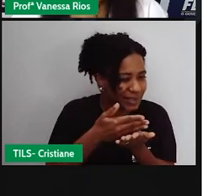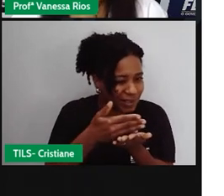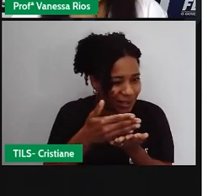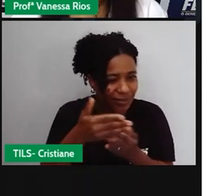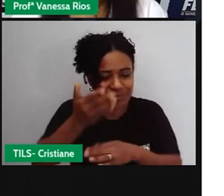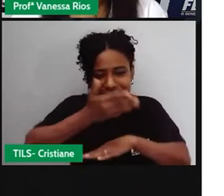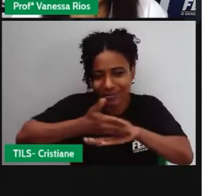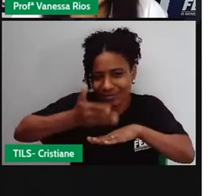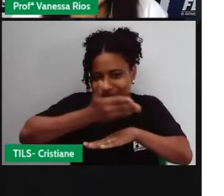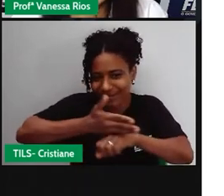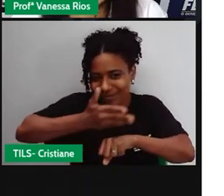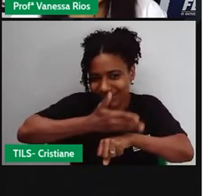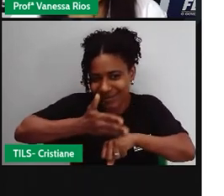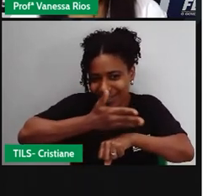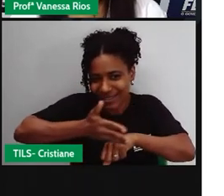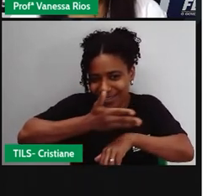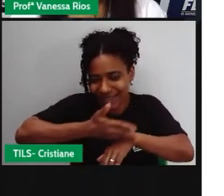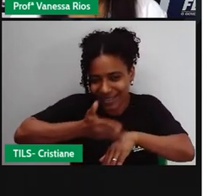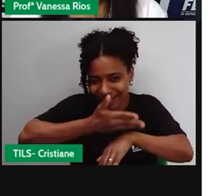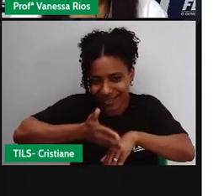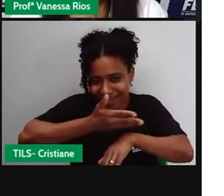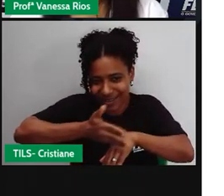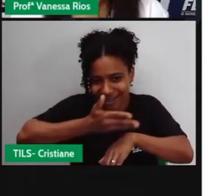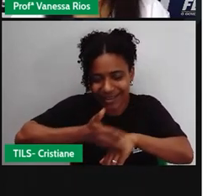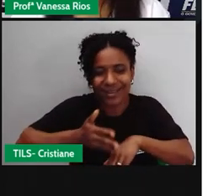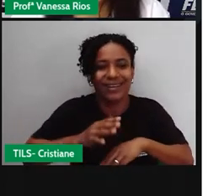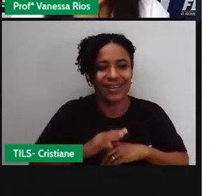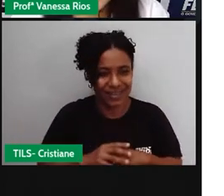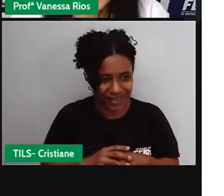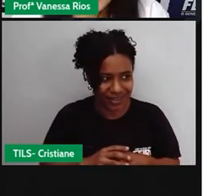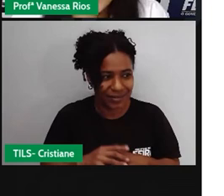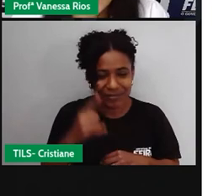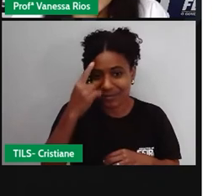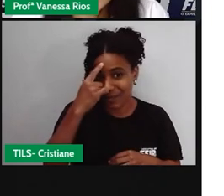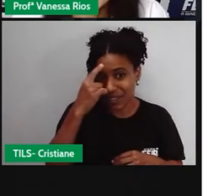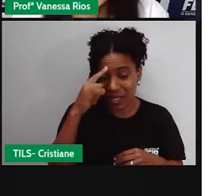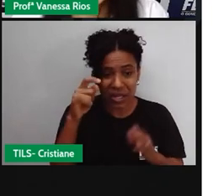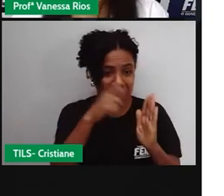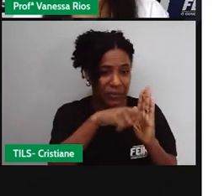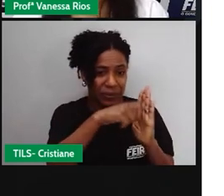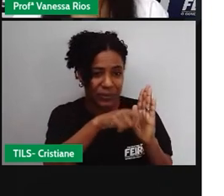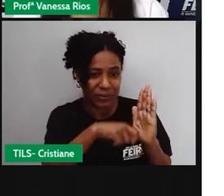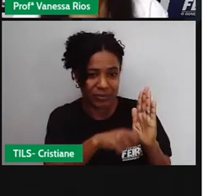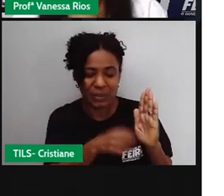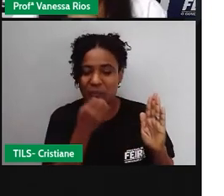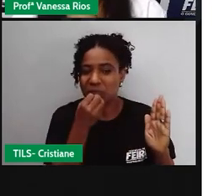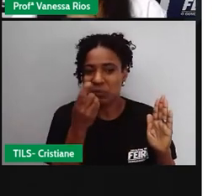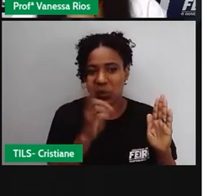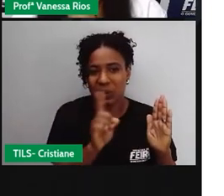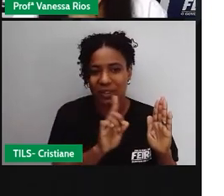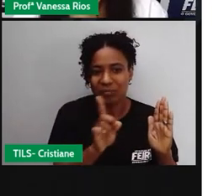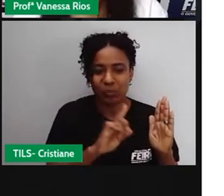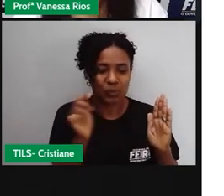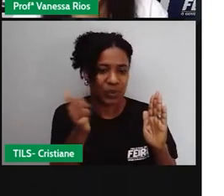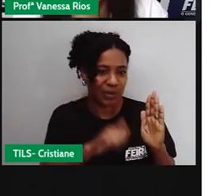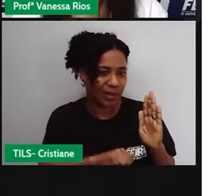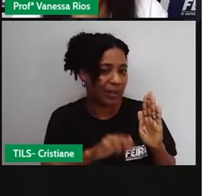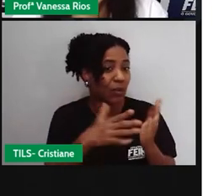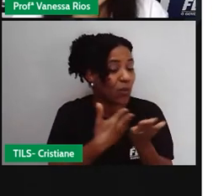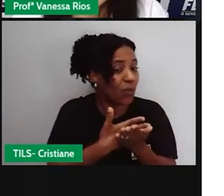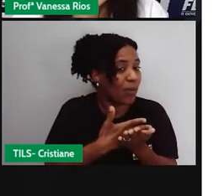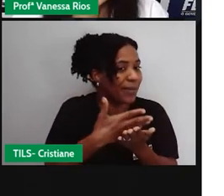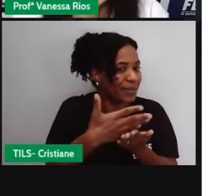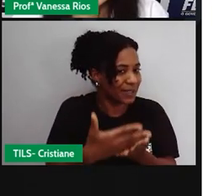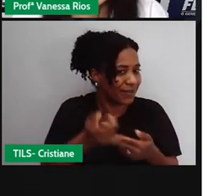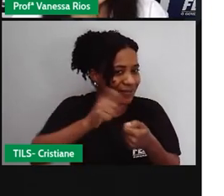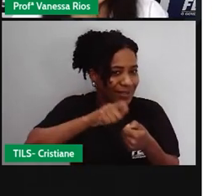Então, não se preocupem aí, ó, em escrever e achar que não está muito bom. O importante é a gente começar a fazer, começar a